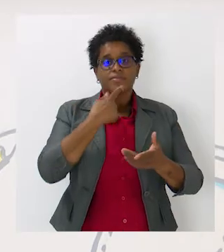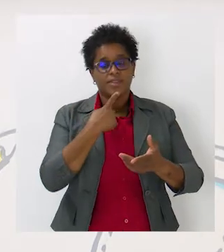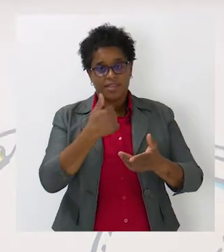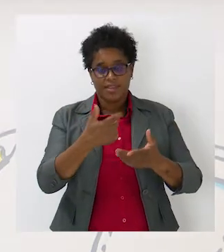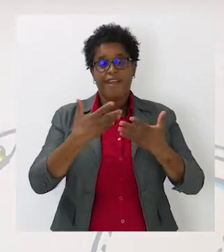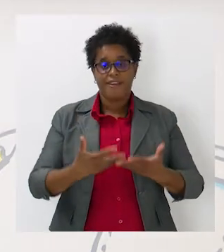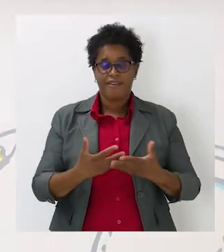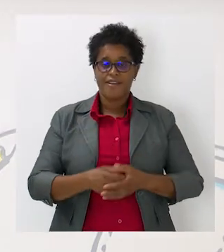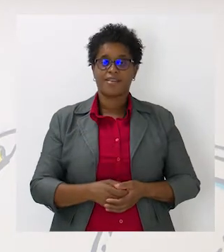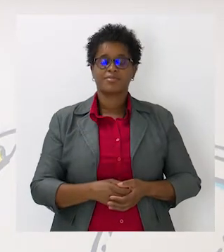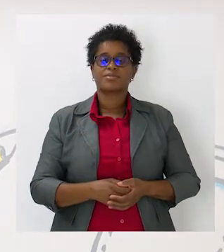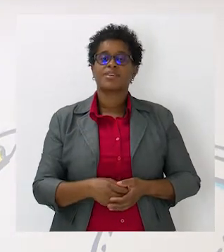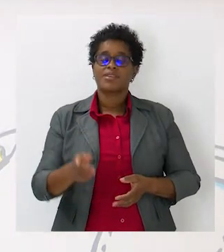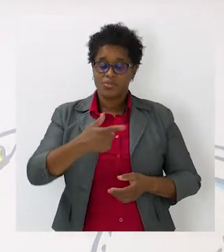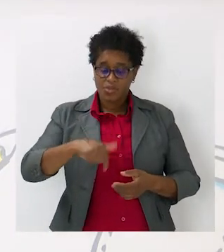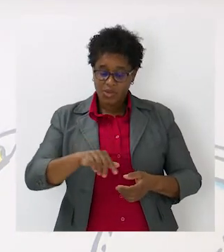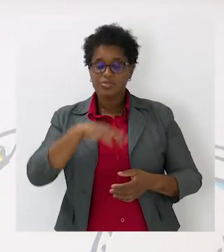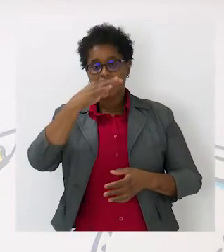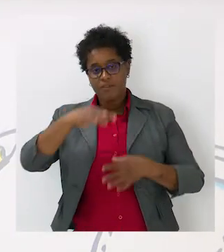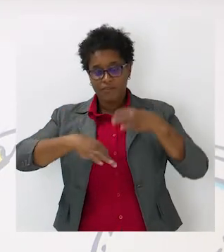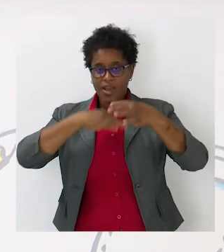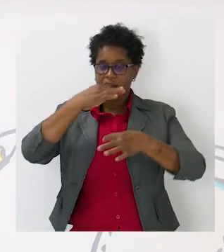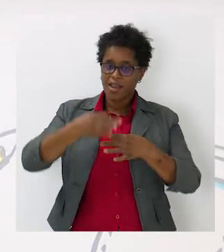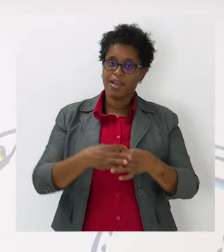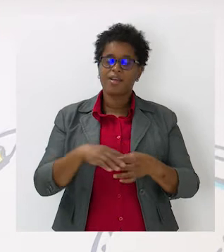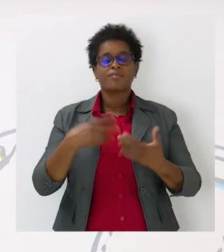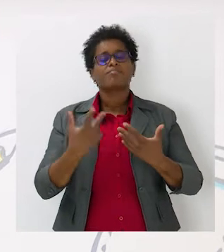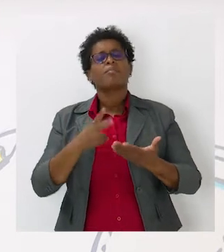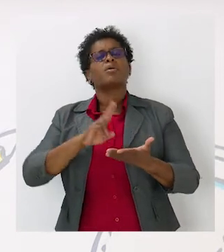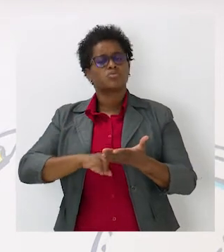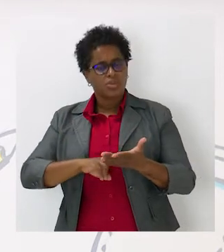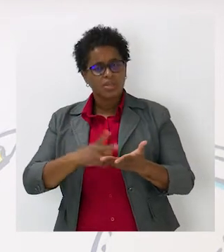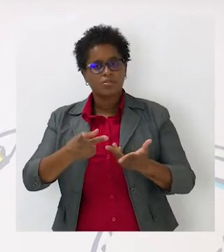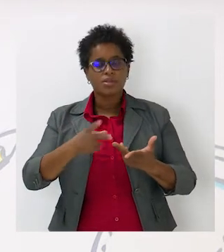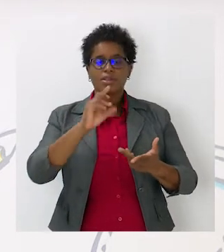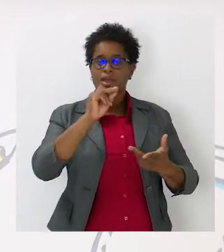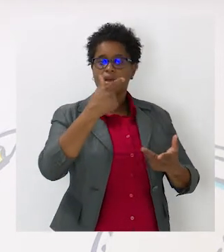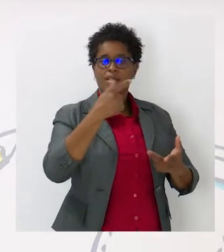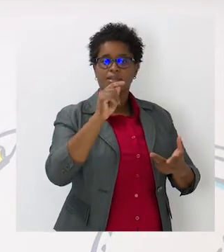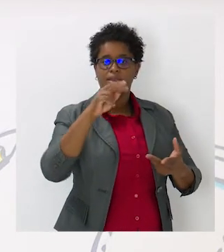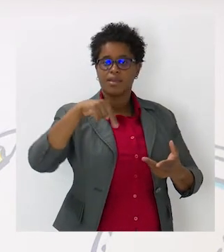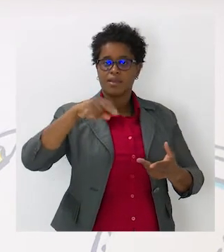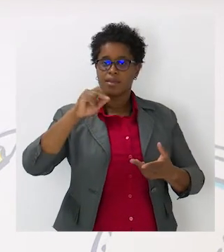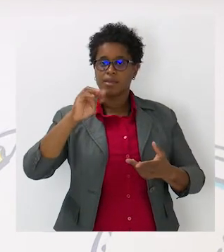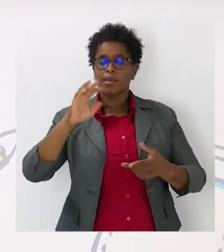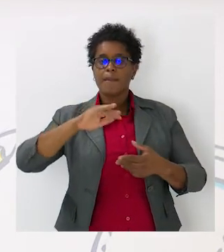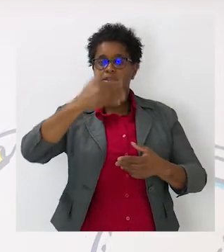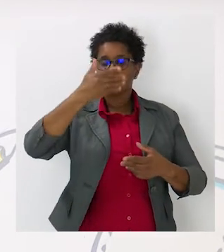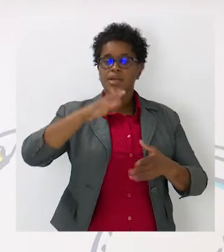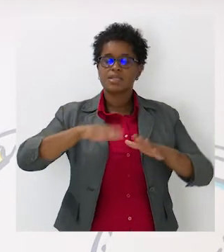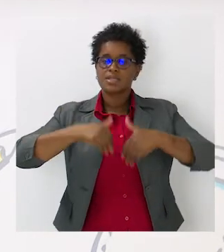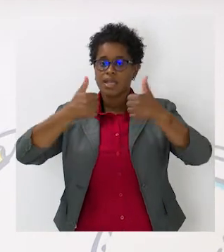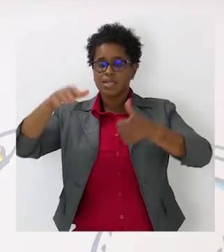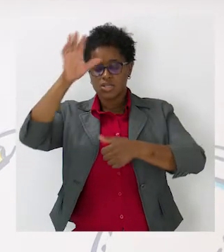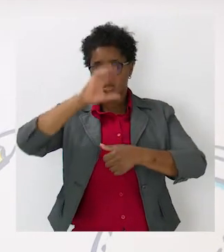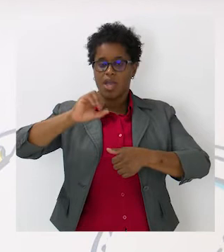Ok? Agora estamos a falar concretamente de Atenas, a